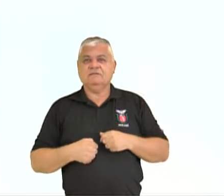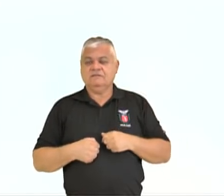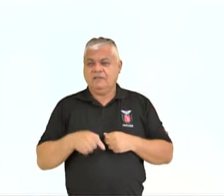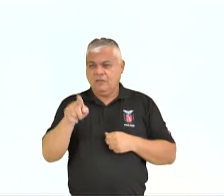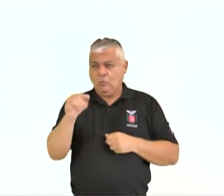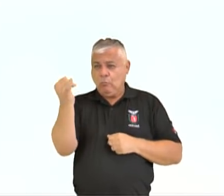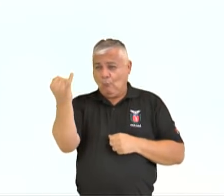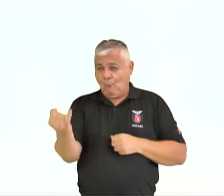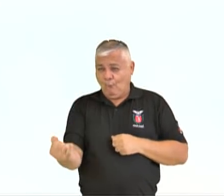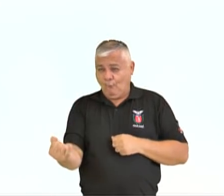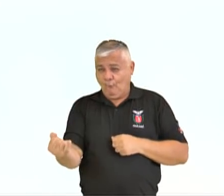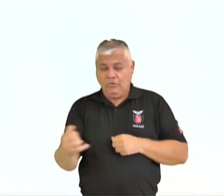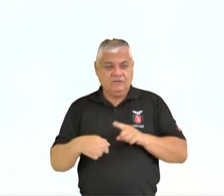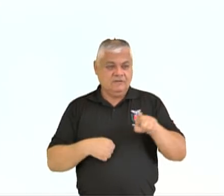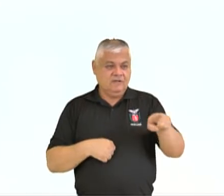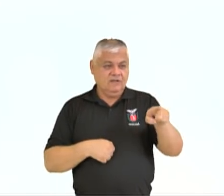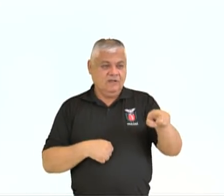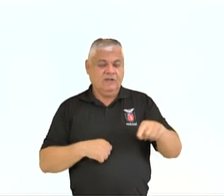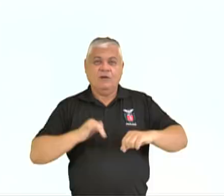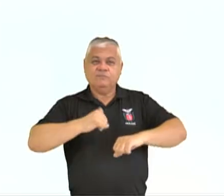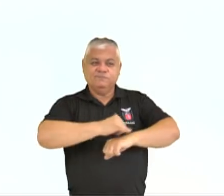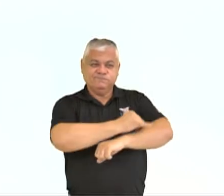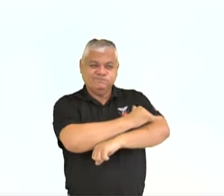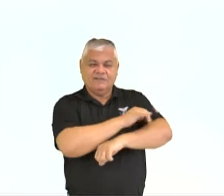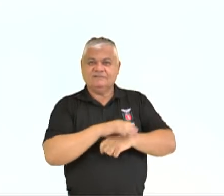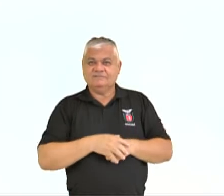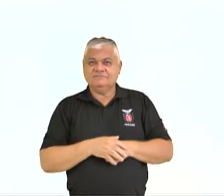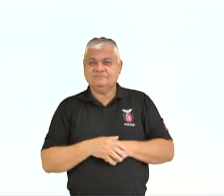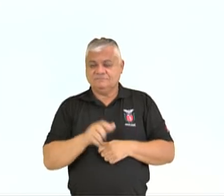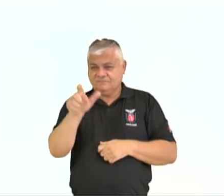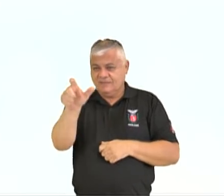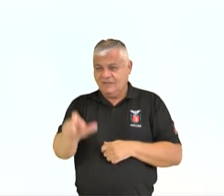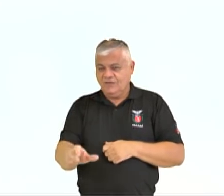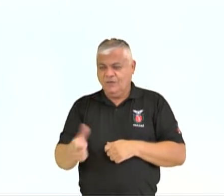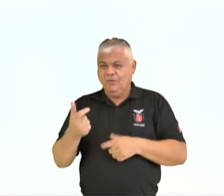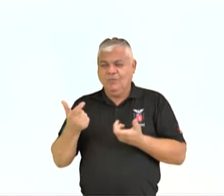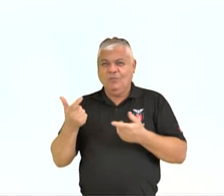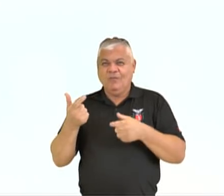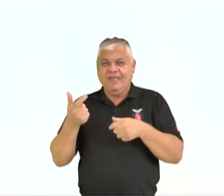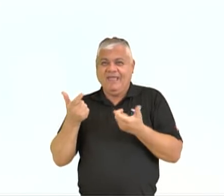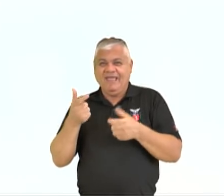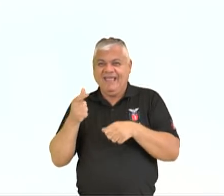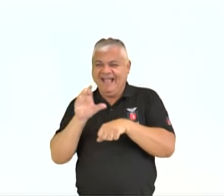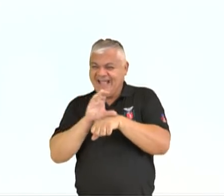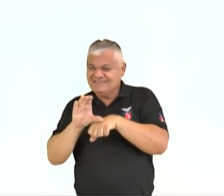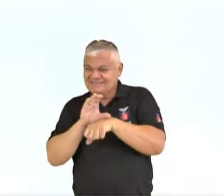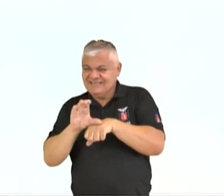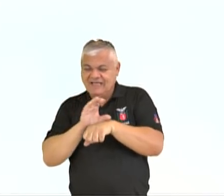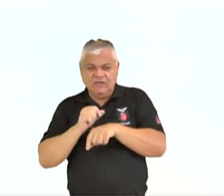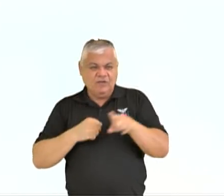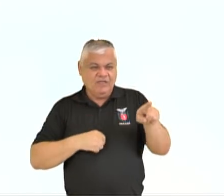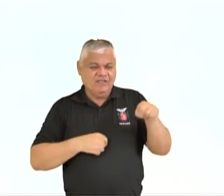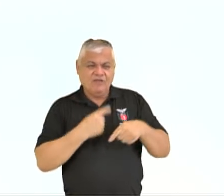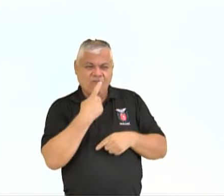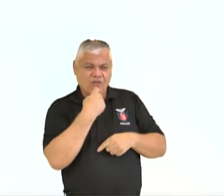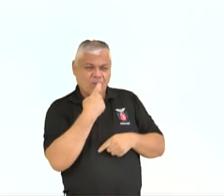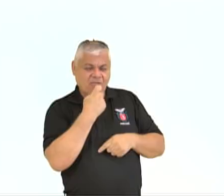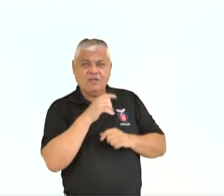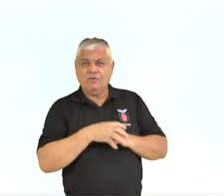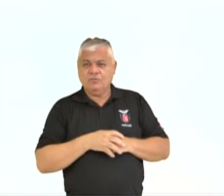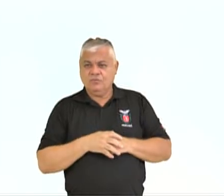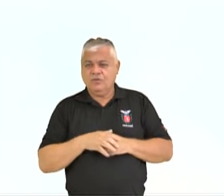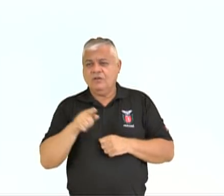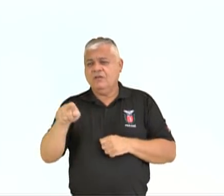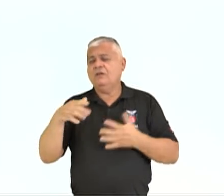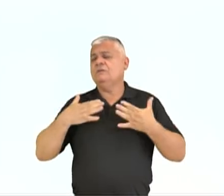é magrelo, outro é gordinho. Um é castanho, outro é ruivinho. Um